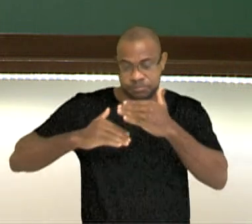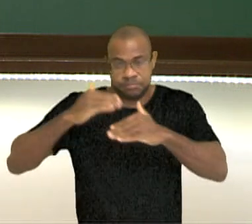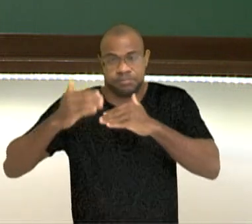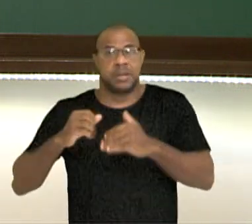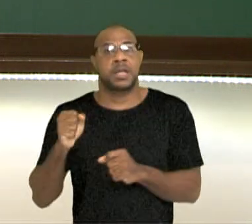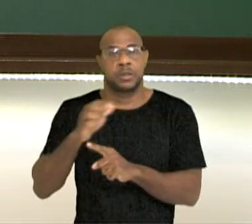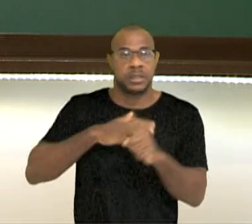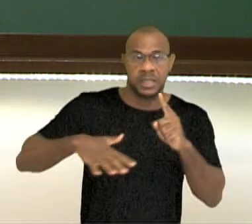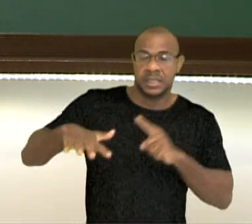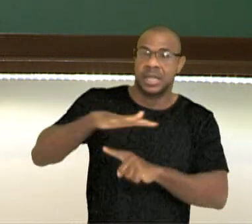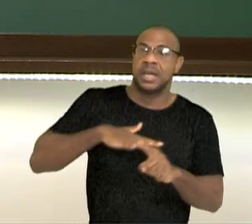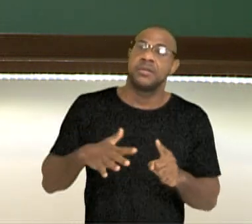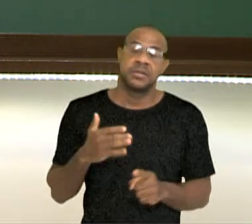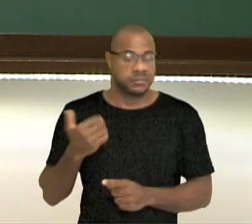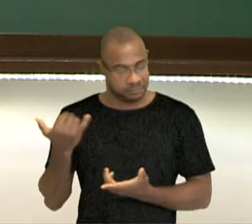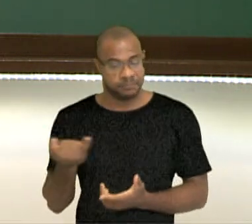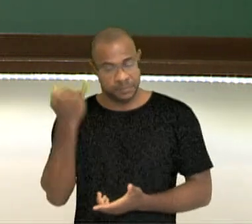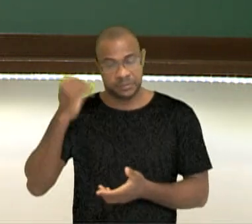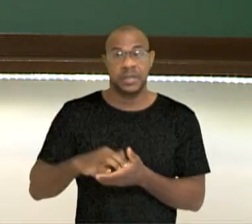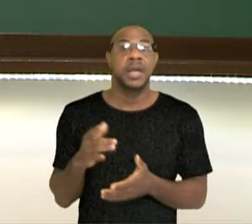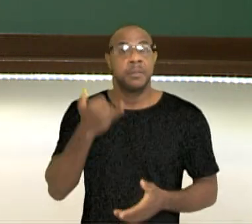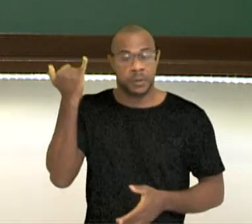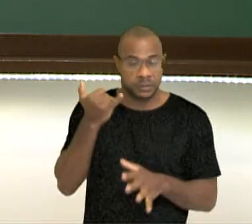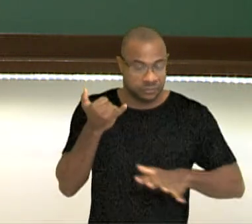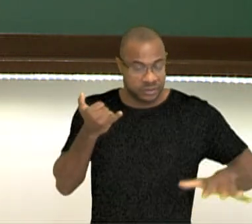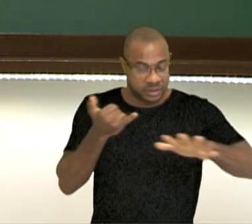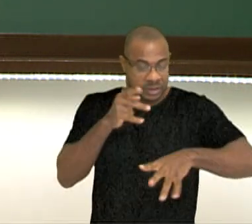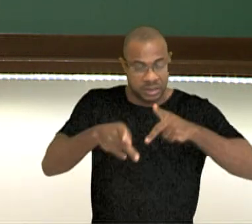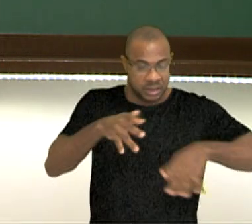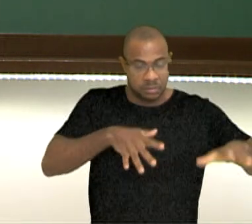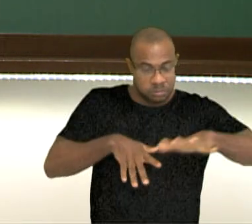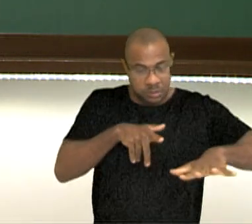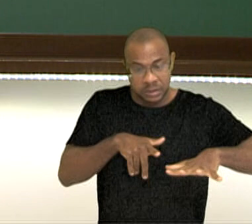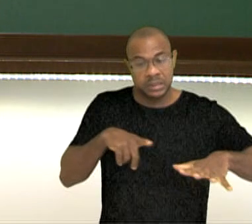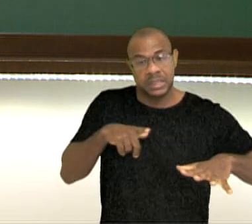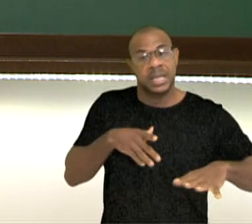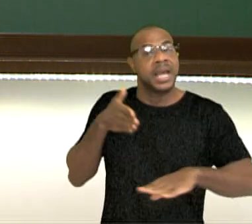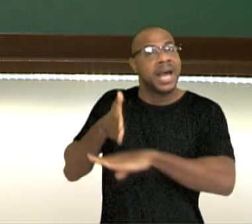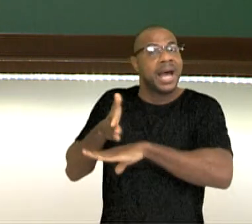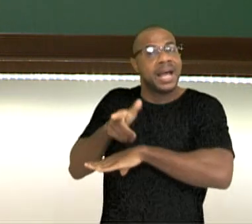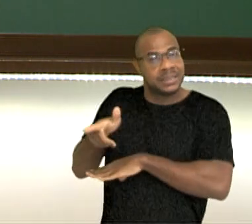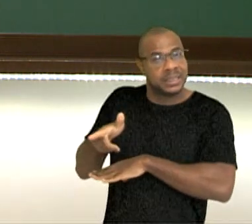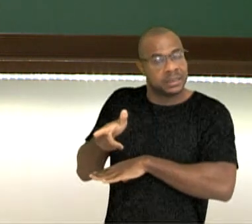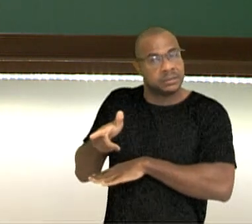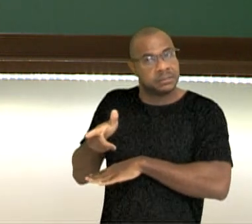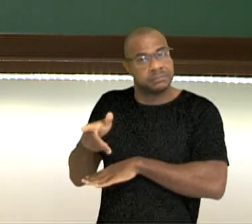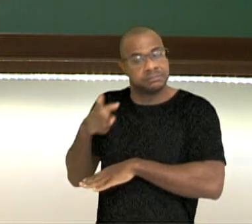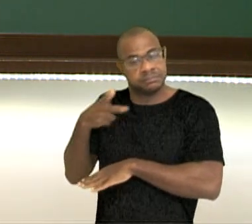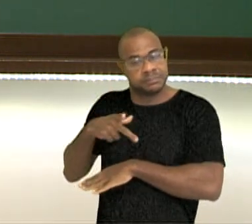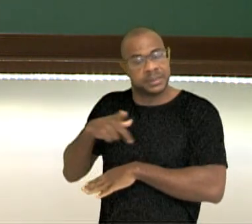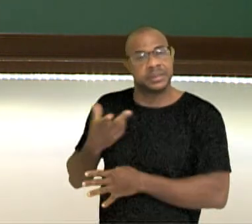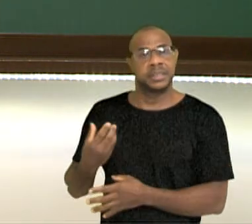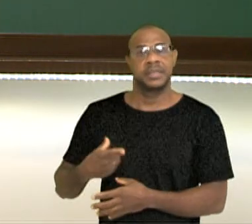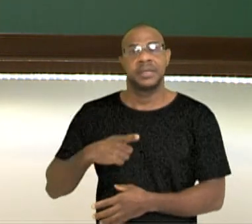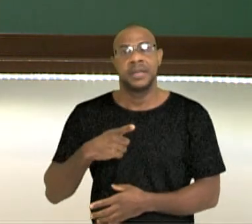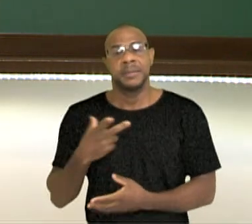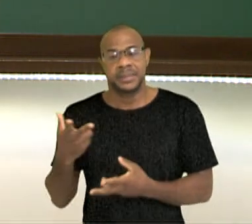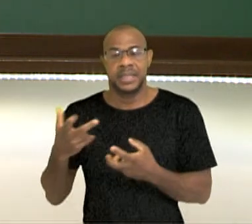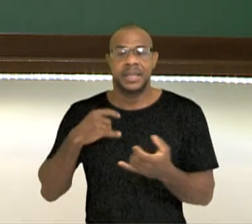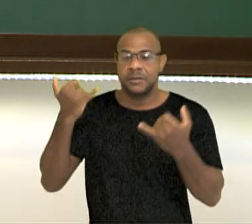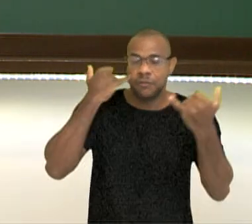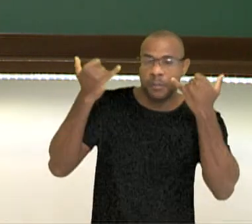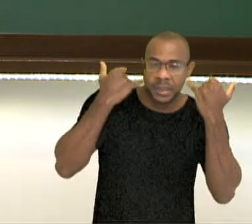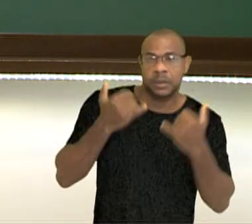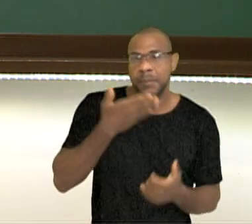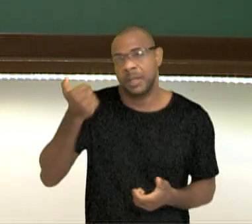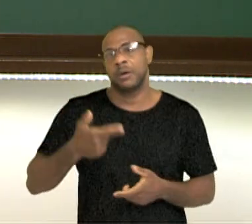é importante que a sociedade tenha acesso ao conhecimento científico para viver melhor, em questões de saúde, em questões